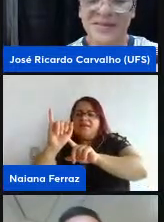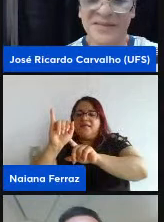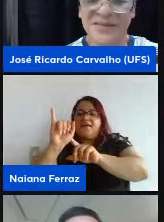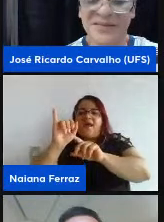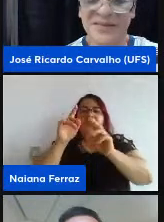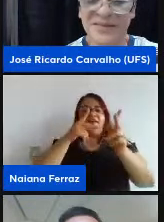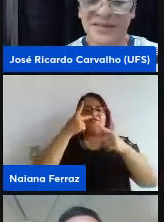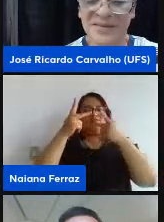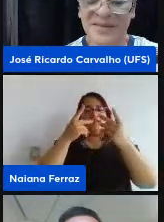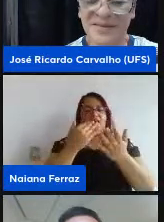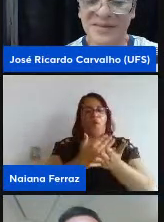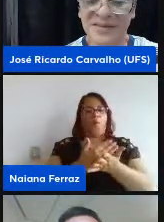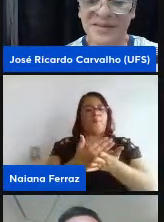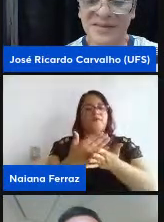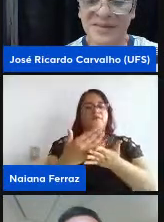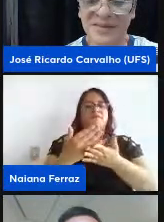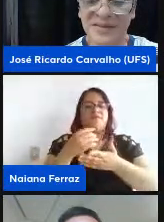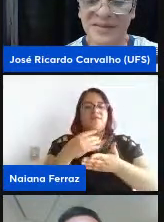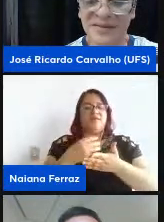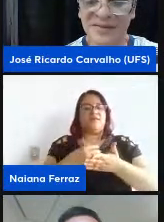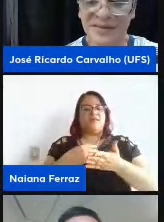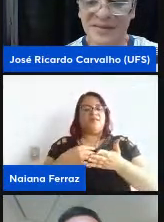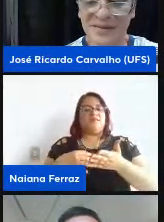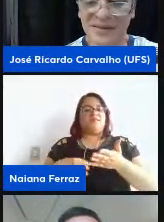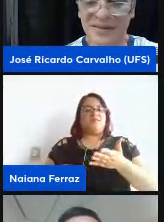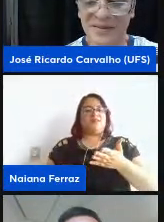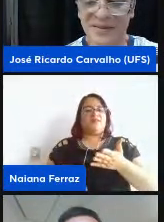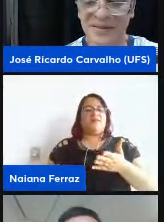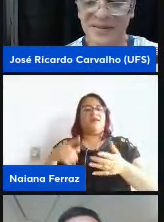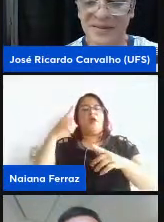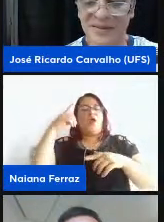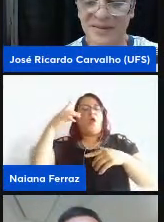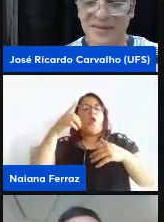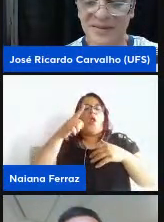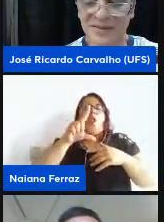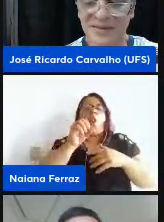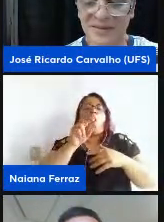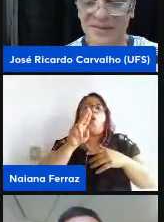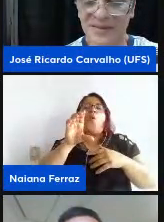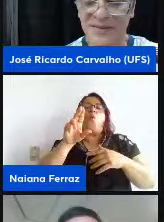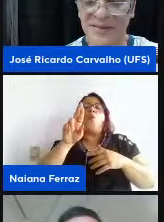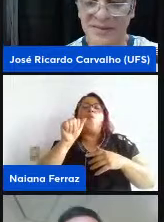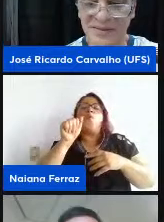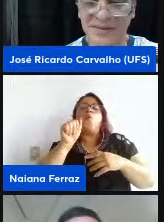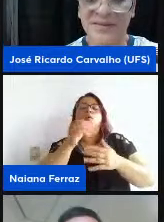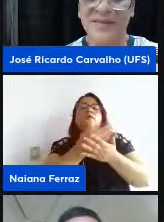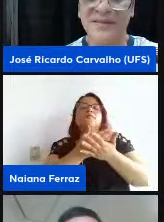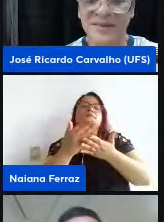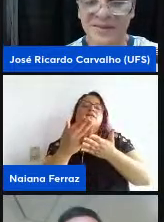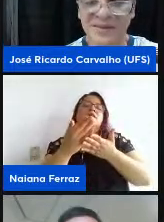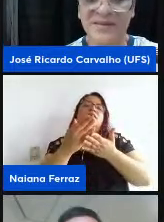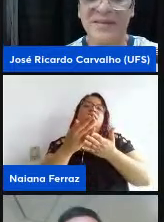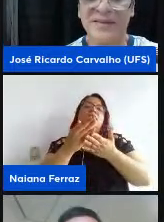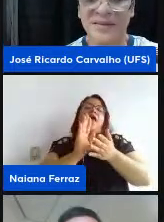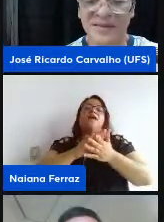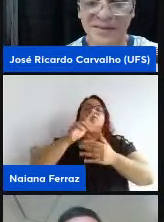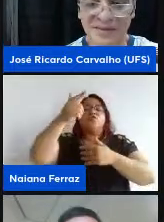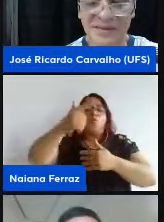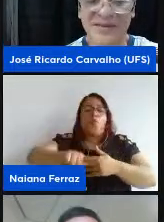estrofe. E na segunda, e aí eu comecei a cantar verso triste.